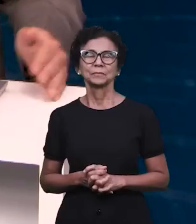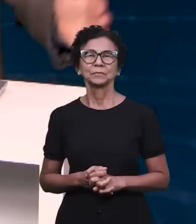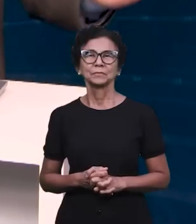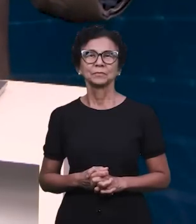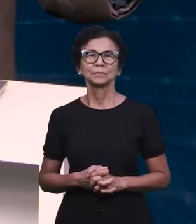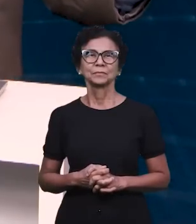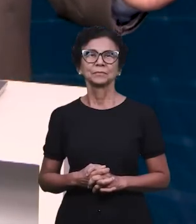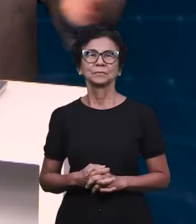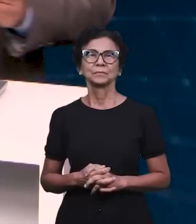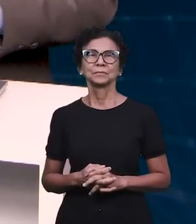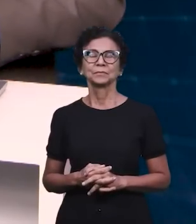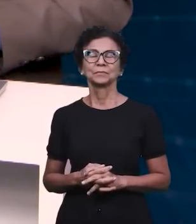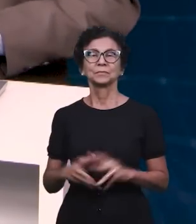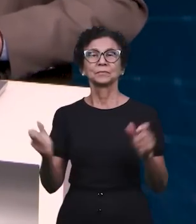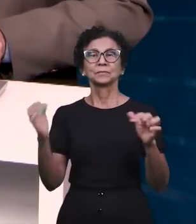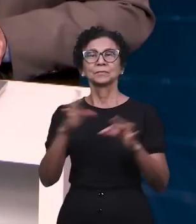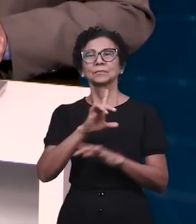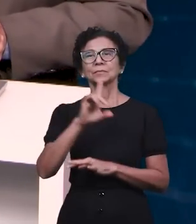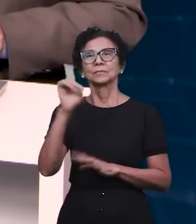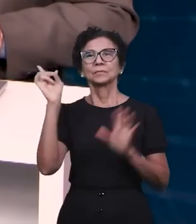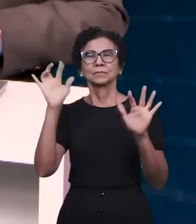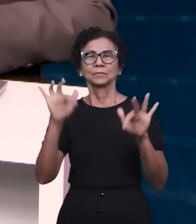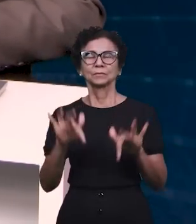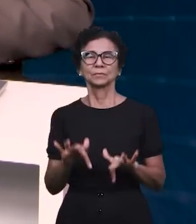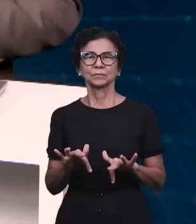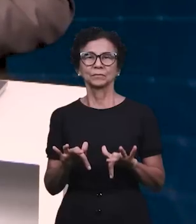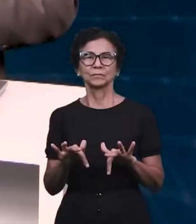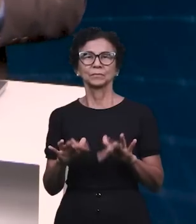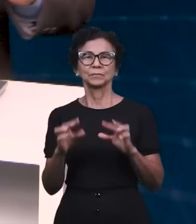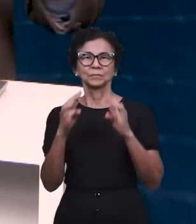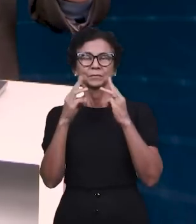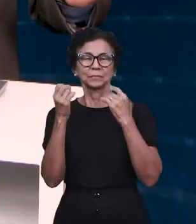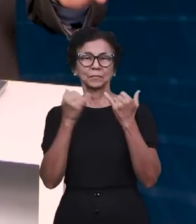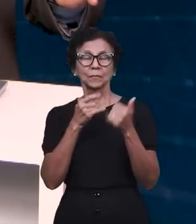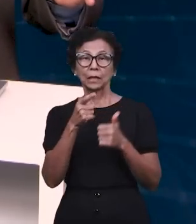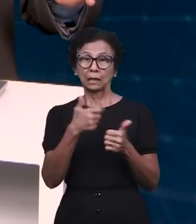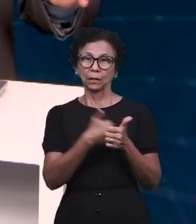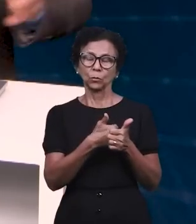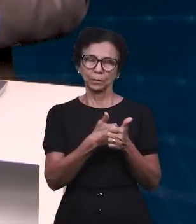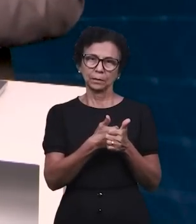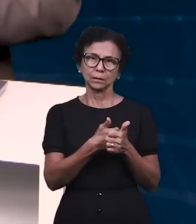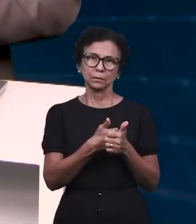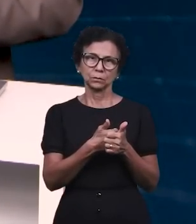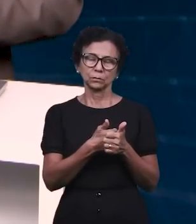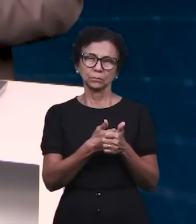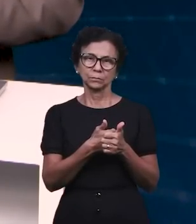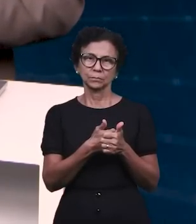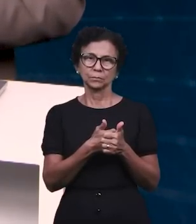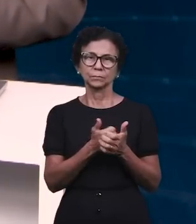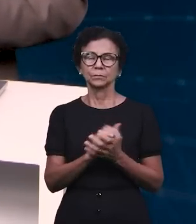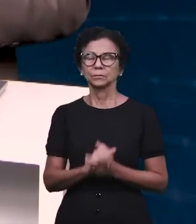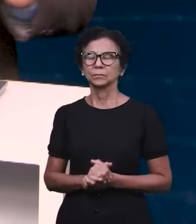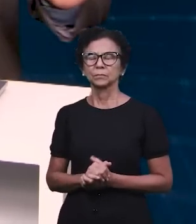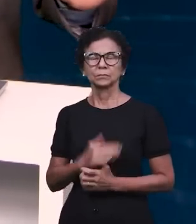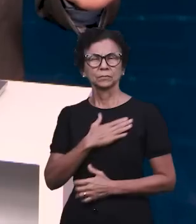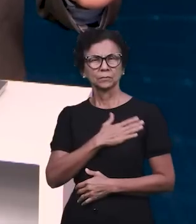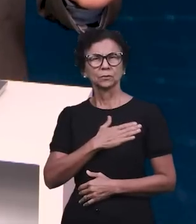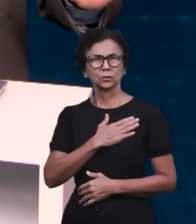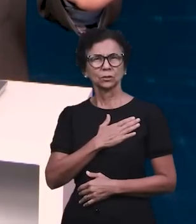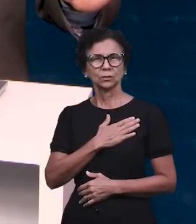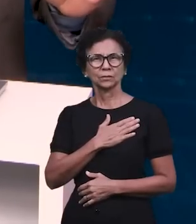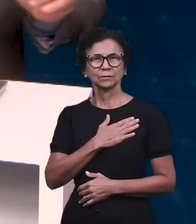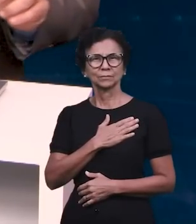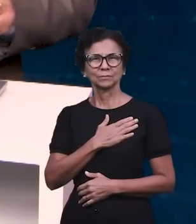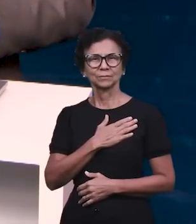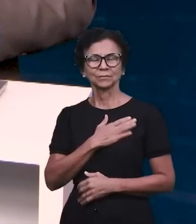Jesus. Glória a Deus! Estamos chegando aqui ao final de mais uma edição do Manai News. Você que está acompanhando a gente, está acompanhando pelas nossas mídias, você gostou do